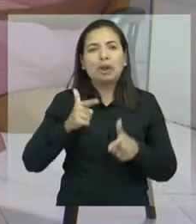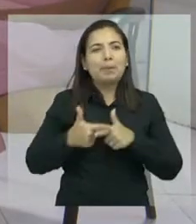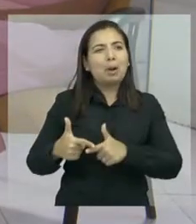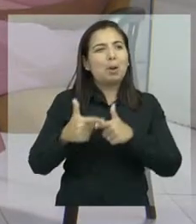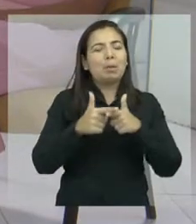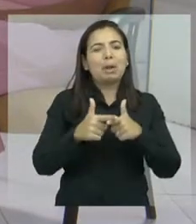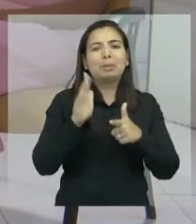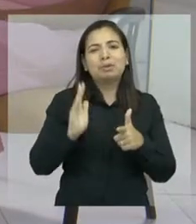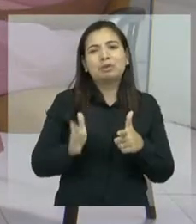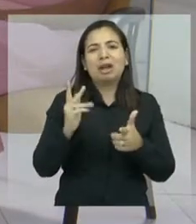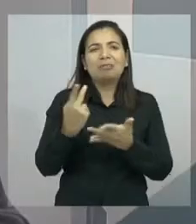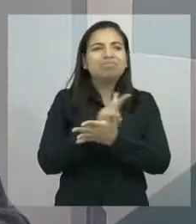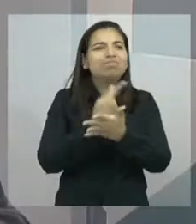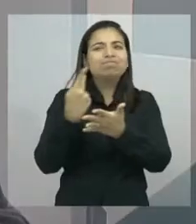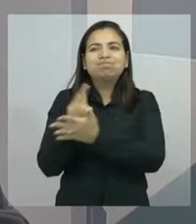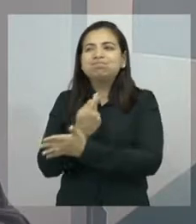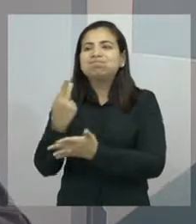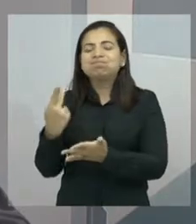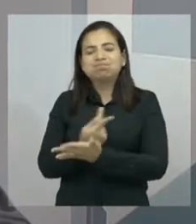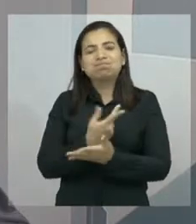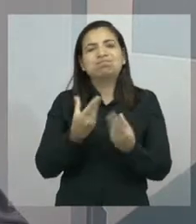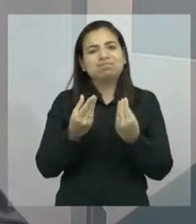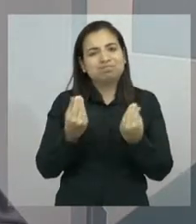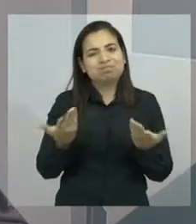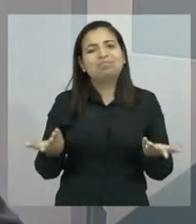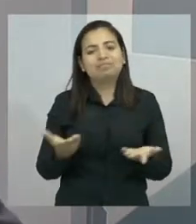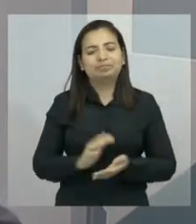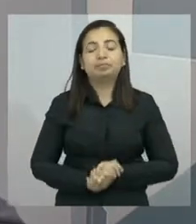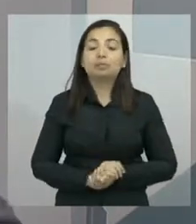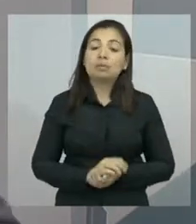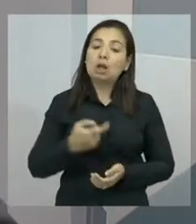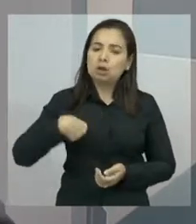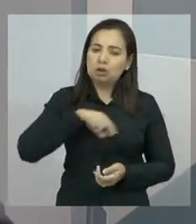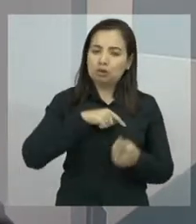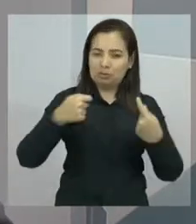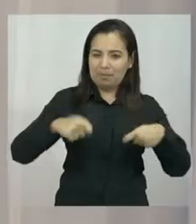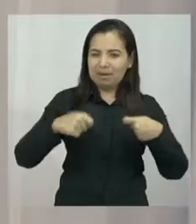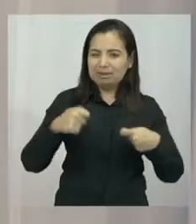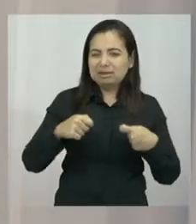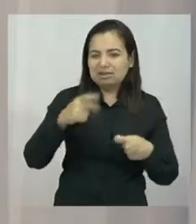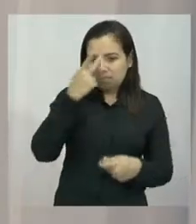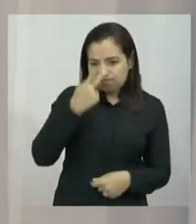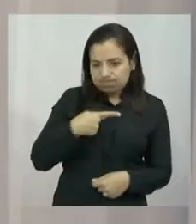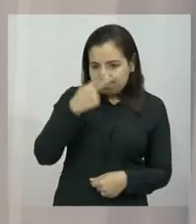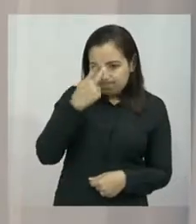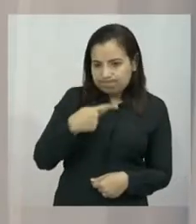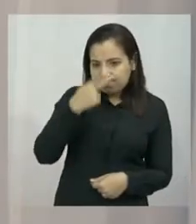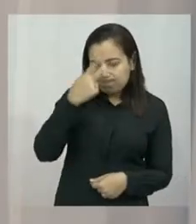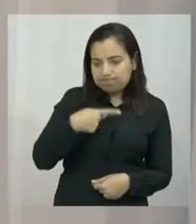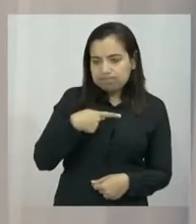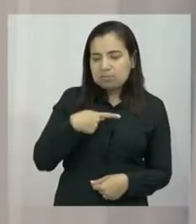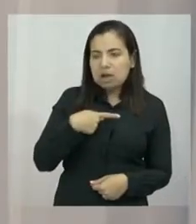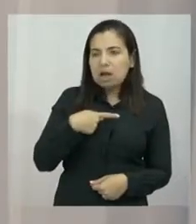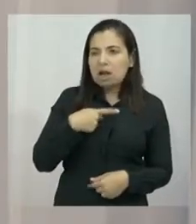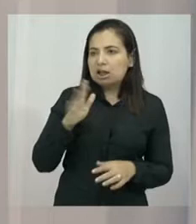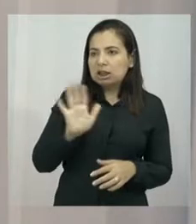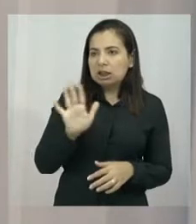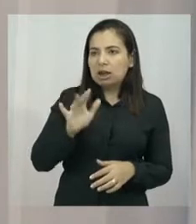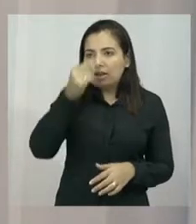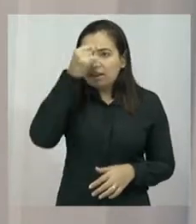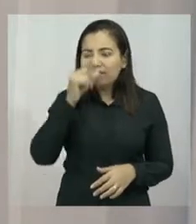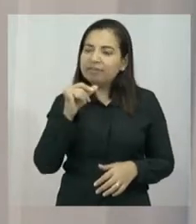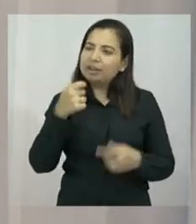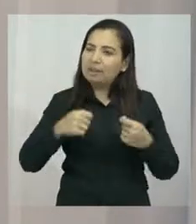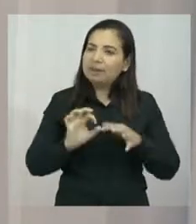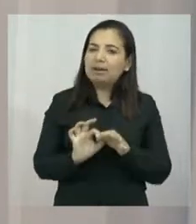assim, nós nos libertarmos um pouco do egoísmo. Do egoísmo, com certeza. É por isso que quando a gente fala,